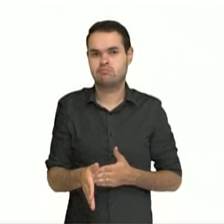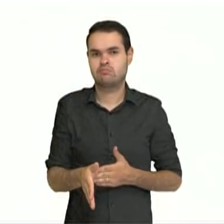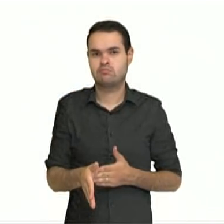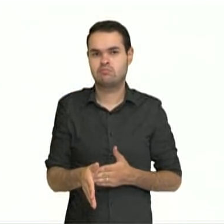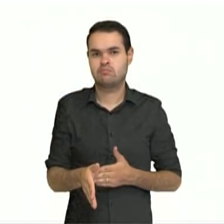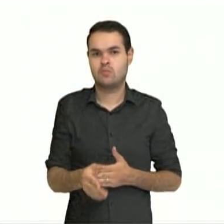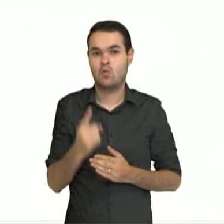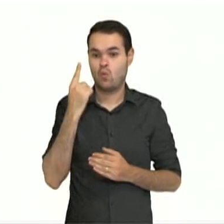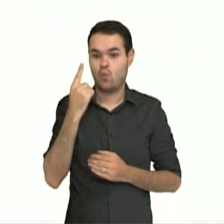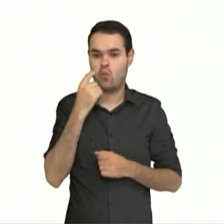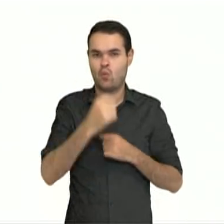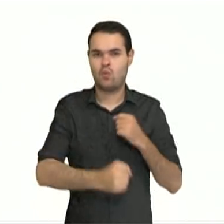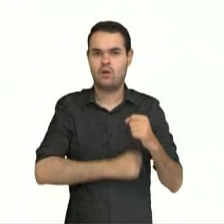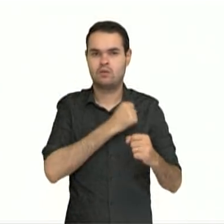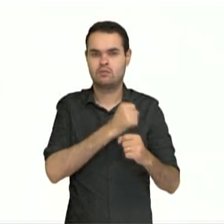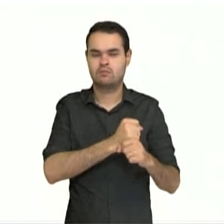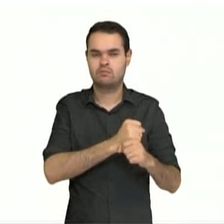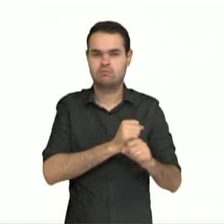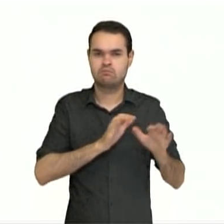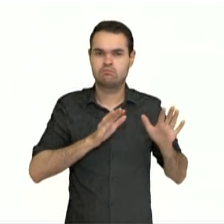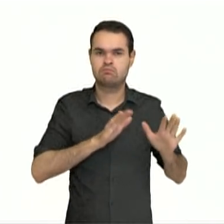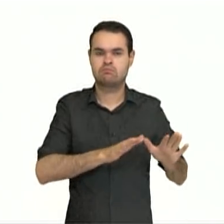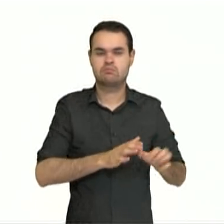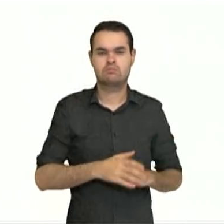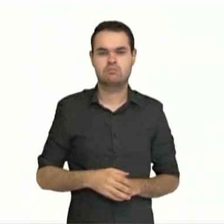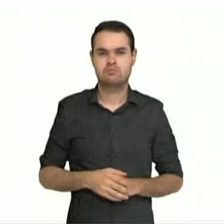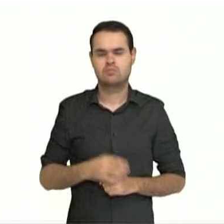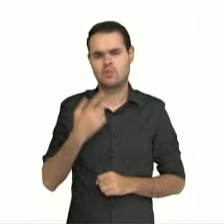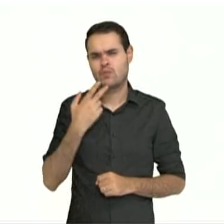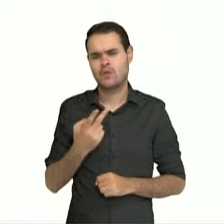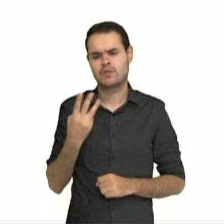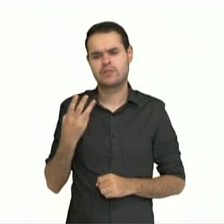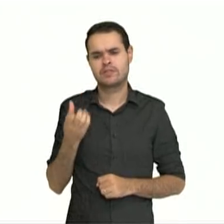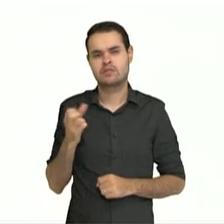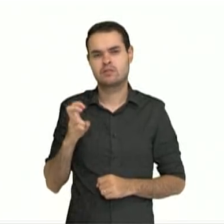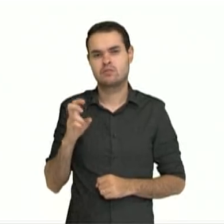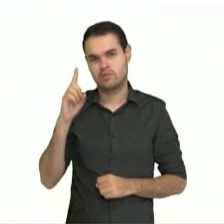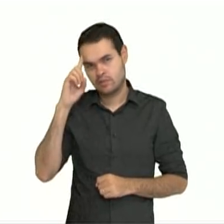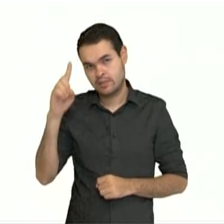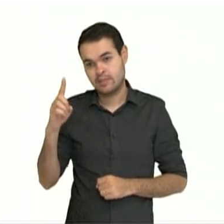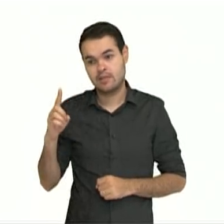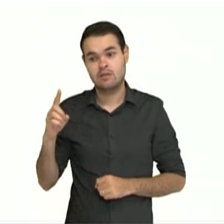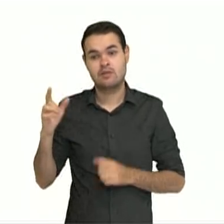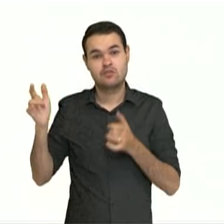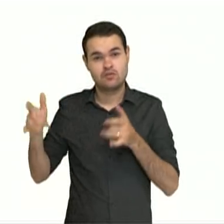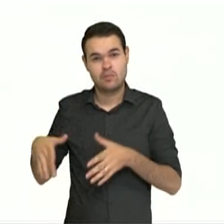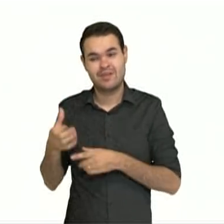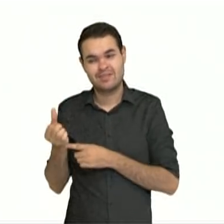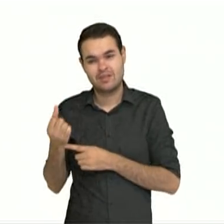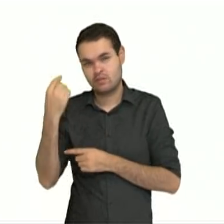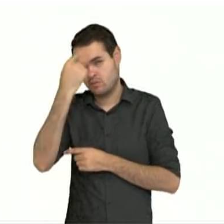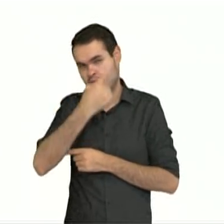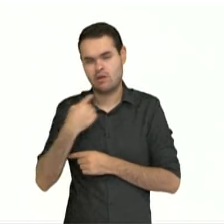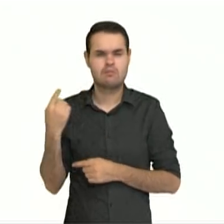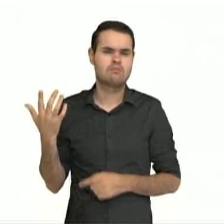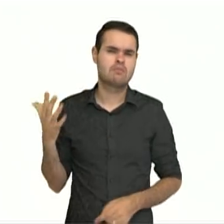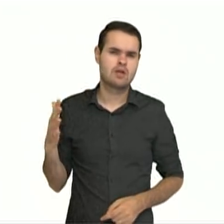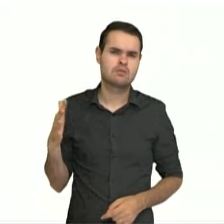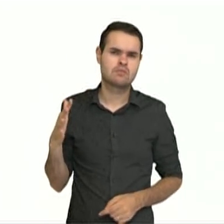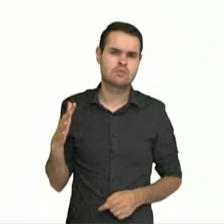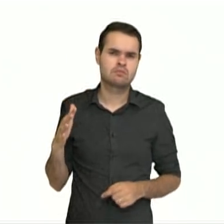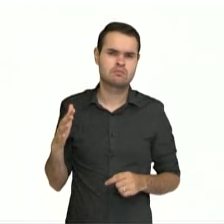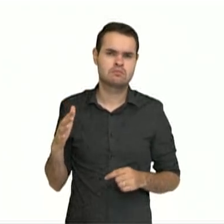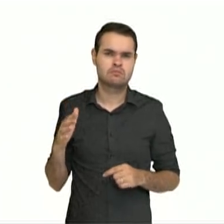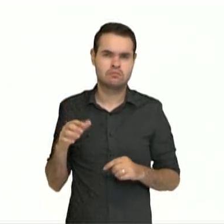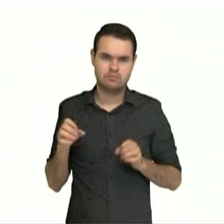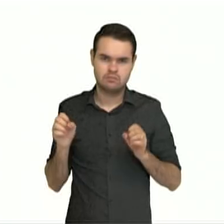um ano, né? A gente diz ali que é 365 dias e 6 horas aproximadamente, para arredondar ali os